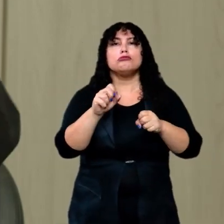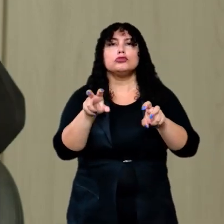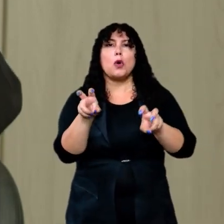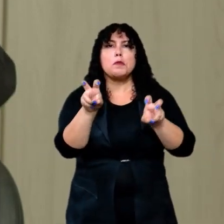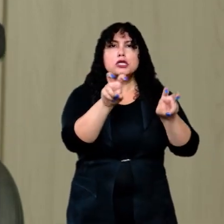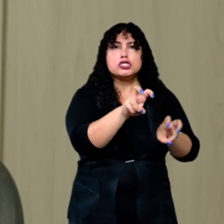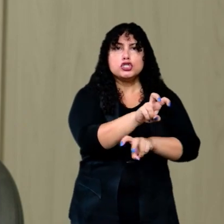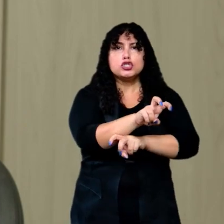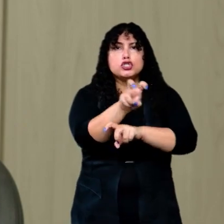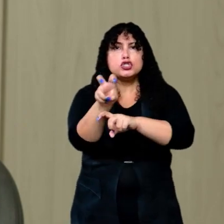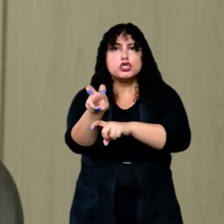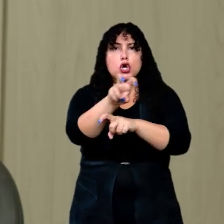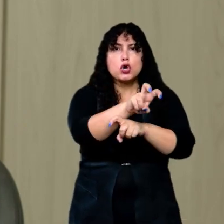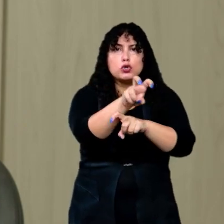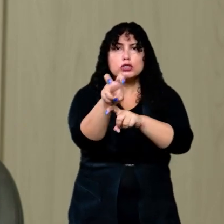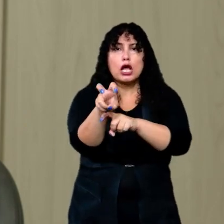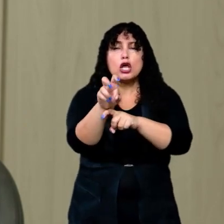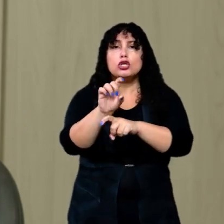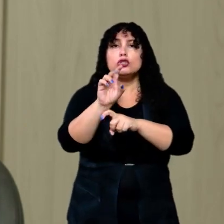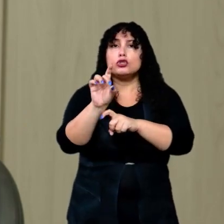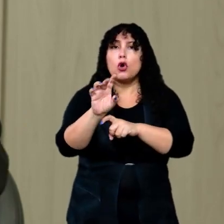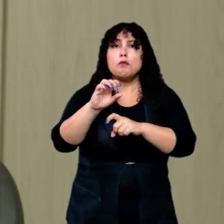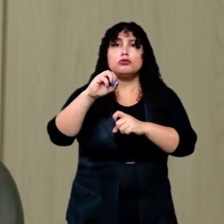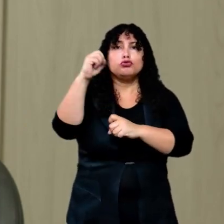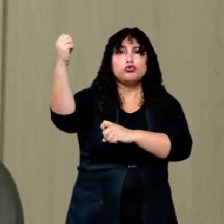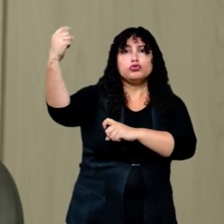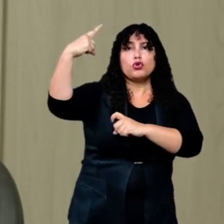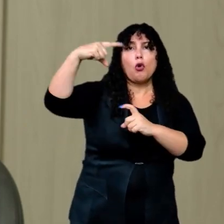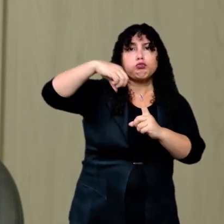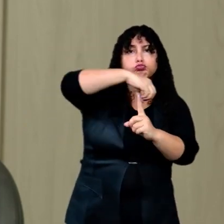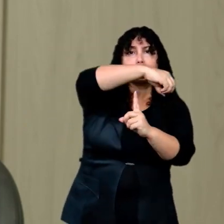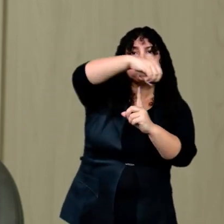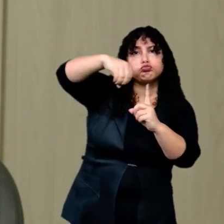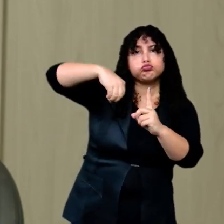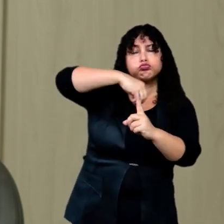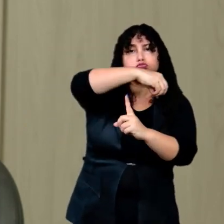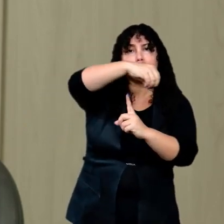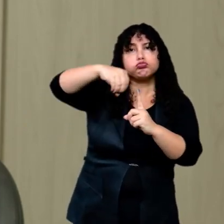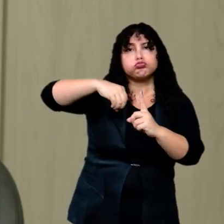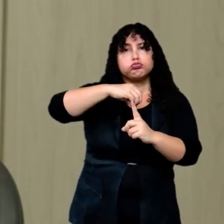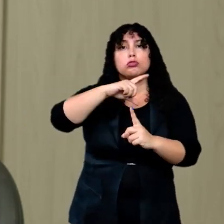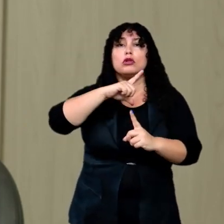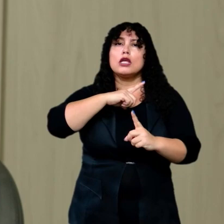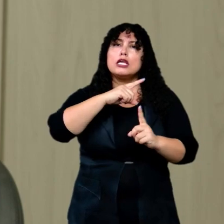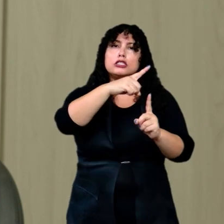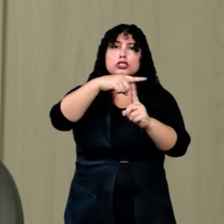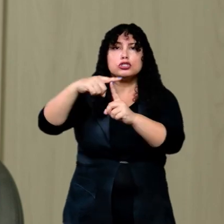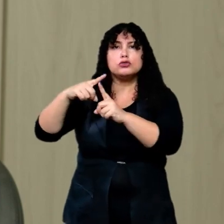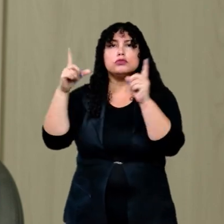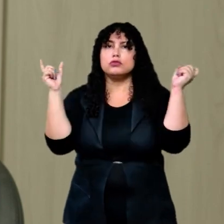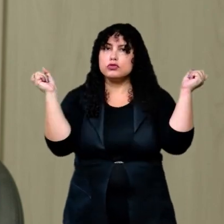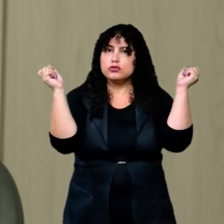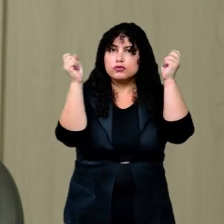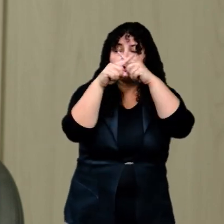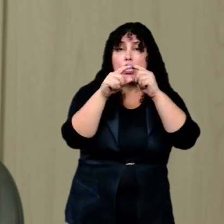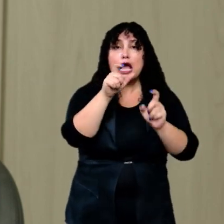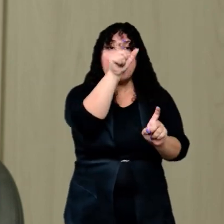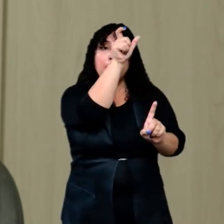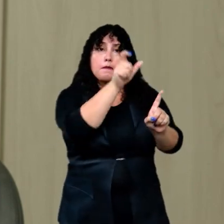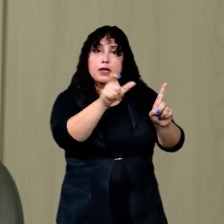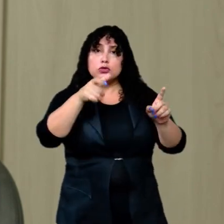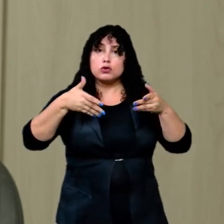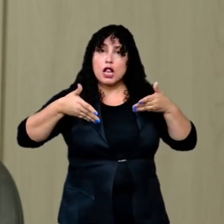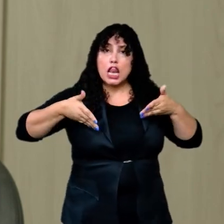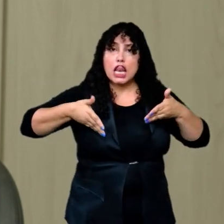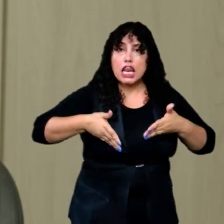só aceita falar sobre o sistema solar. Então, é uma pessoa que tem realmente esse tipo de dificuldade. Então, a pessoa